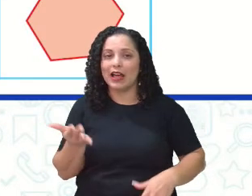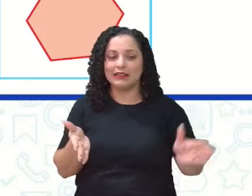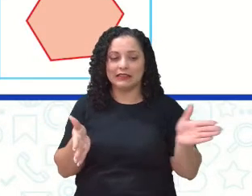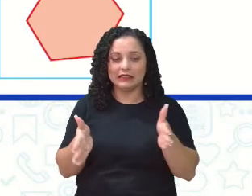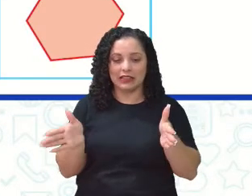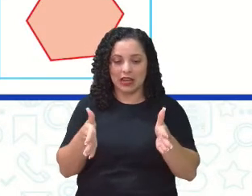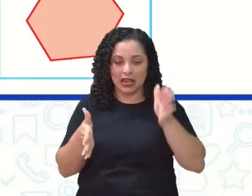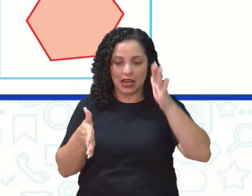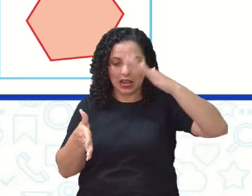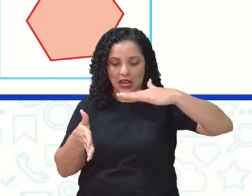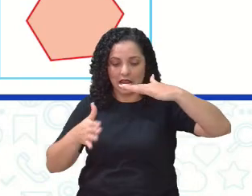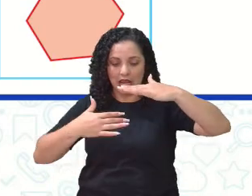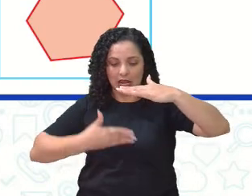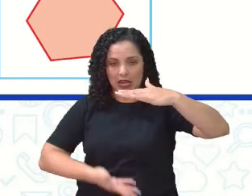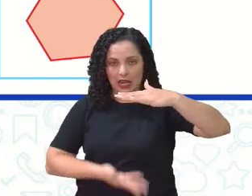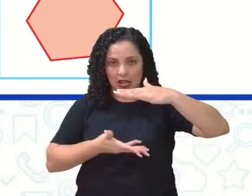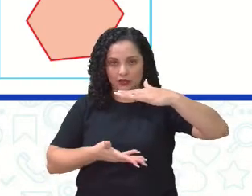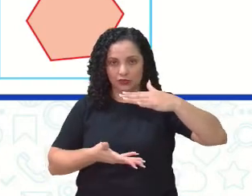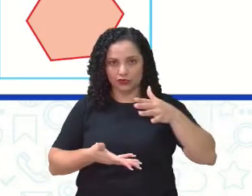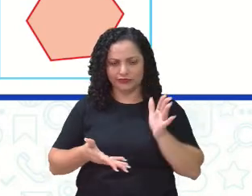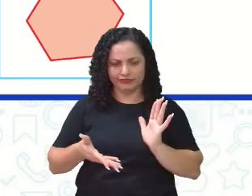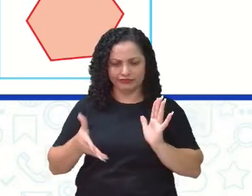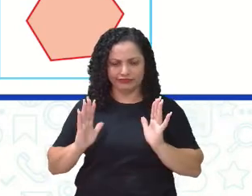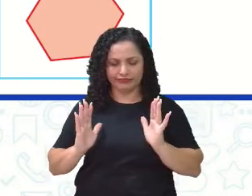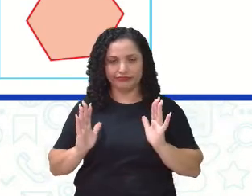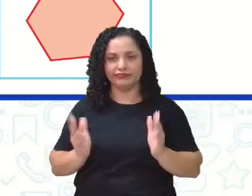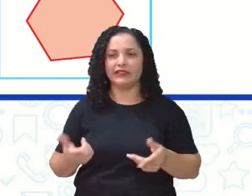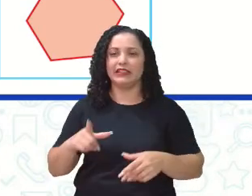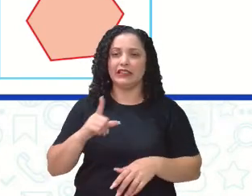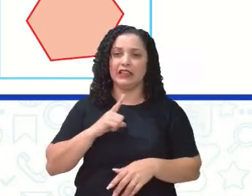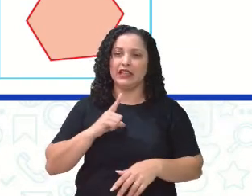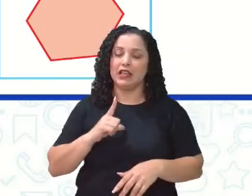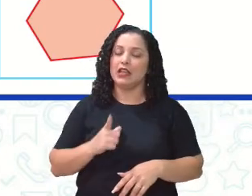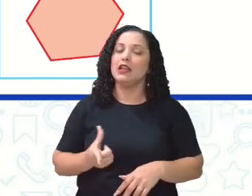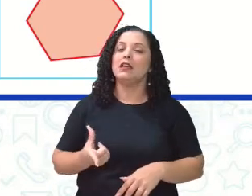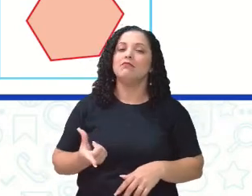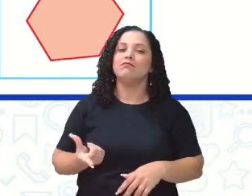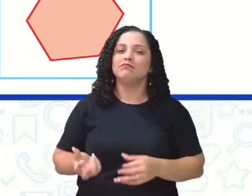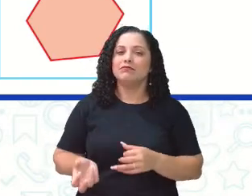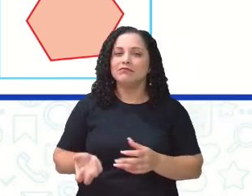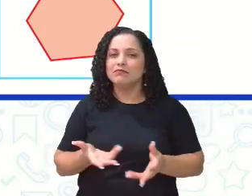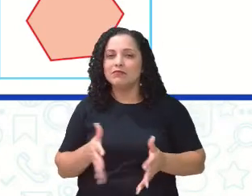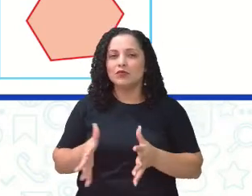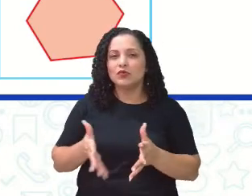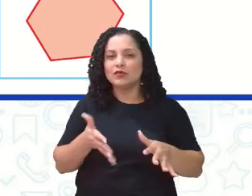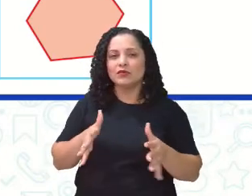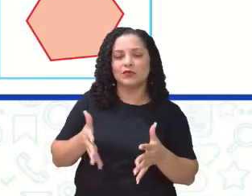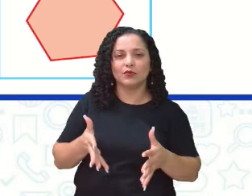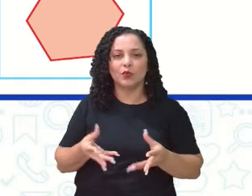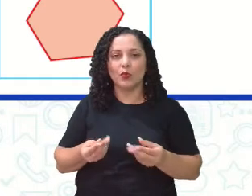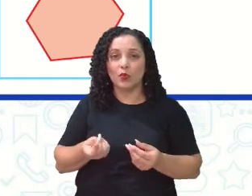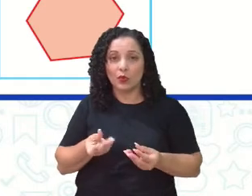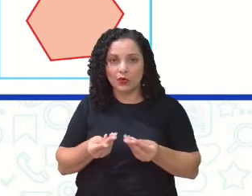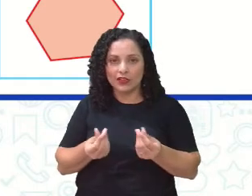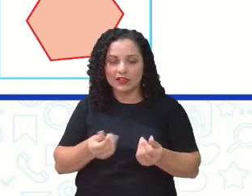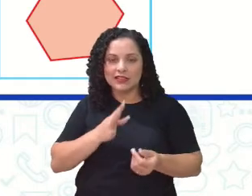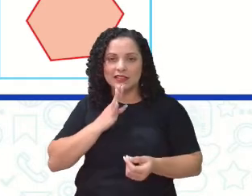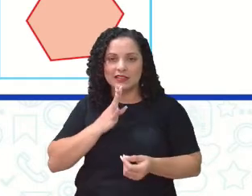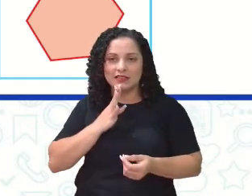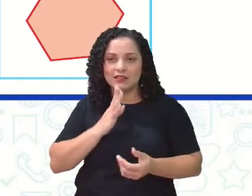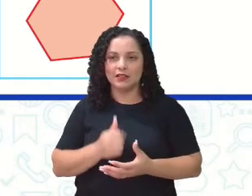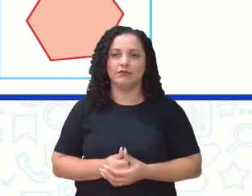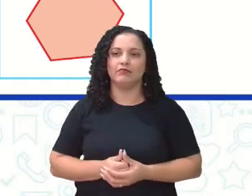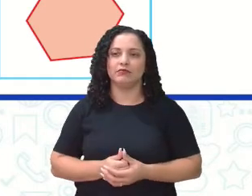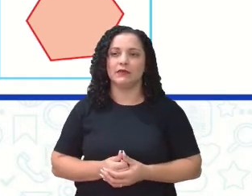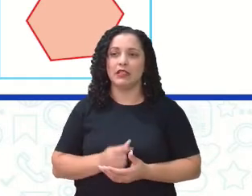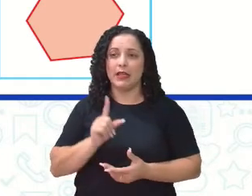Então, dependendo do número de lados, a gente tem um respectivo nome. Depois eu falei também que para